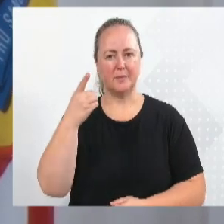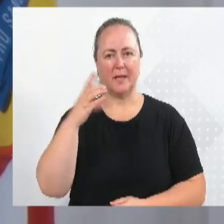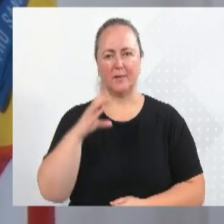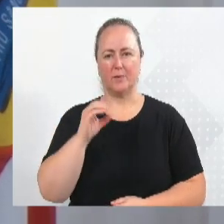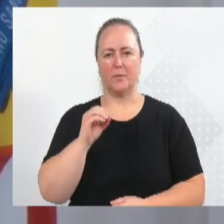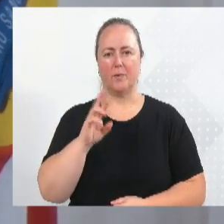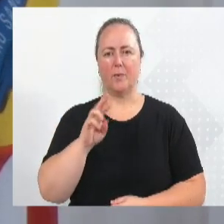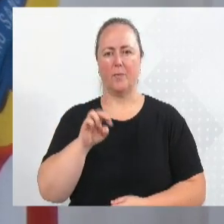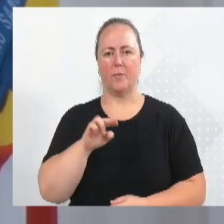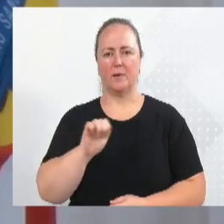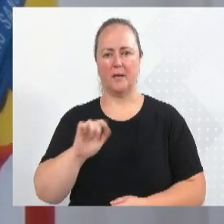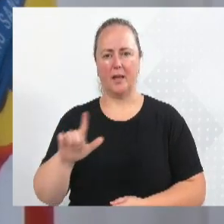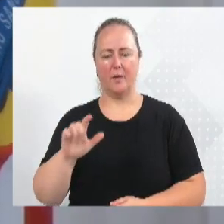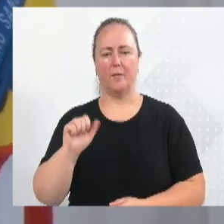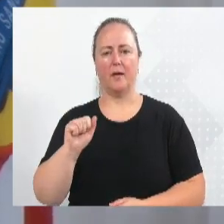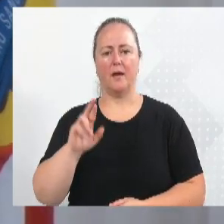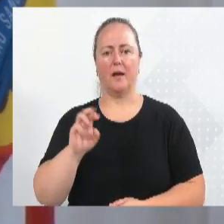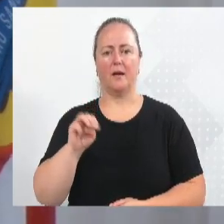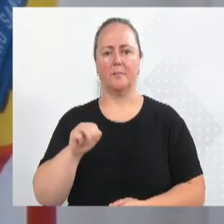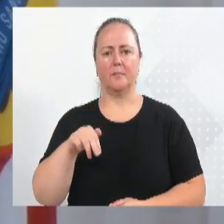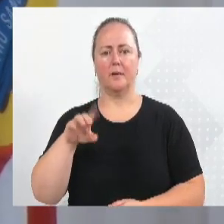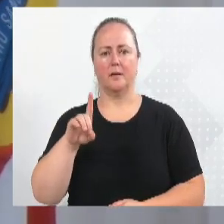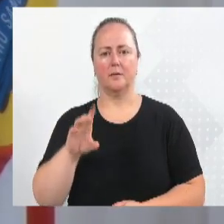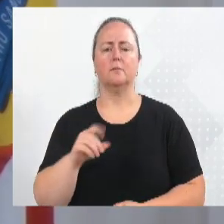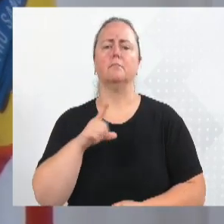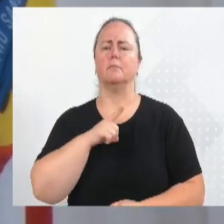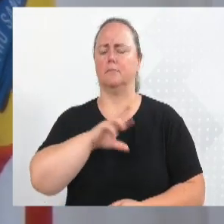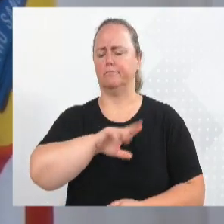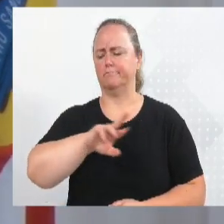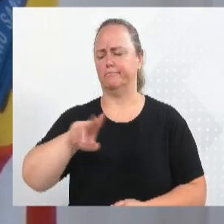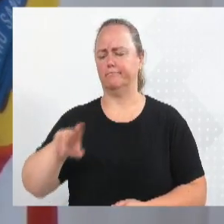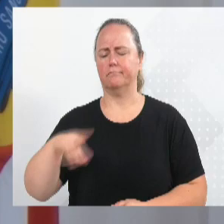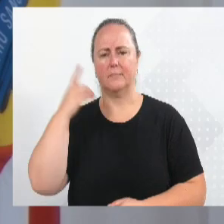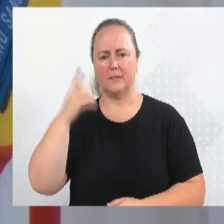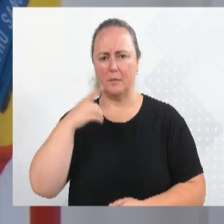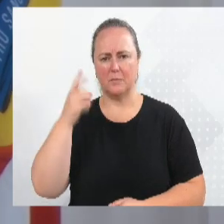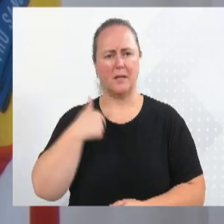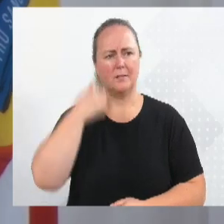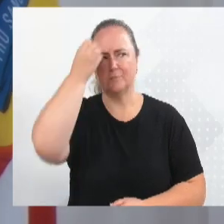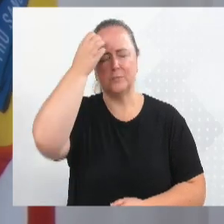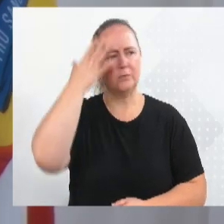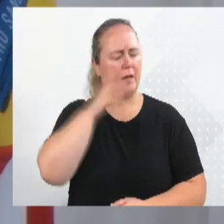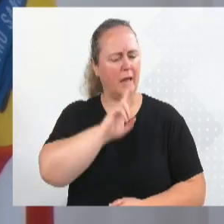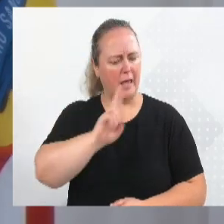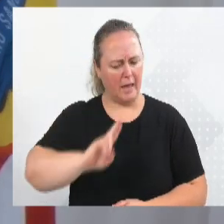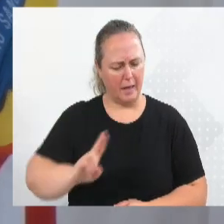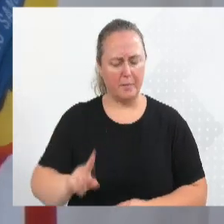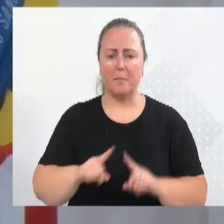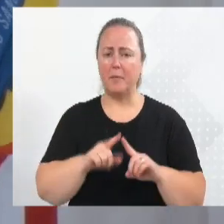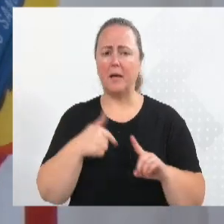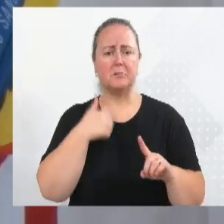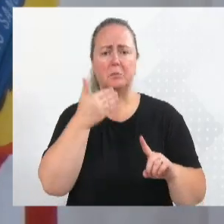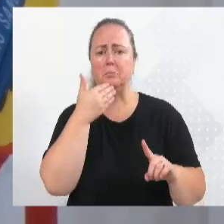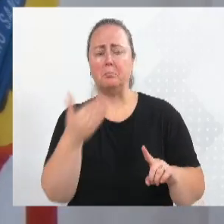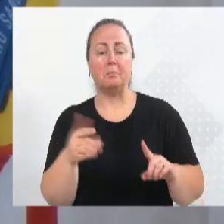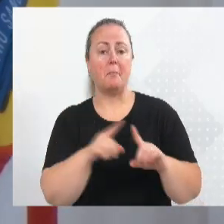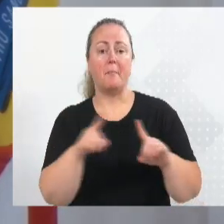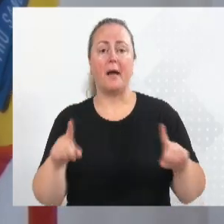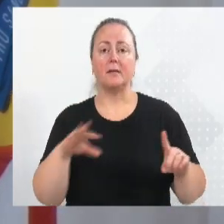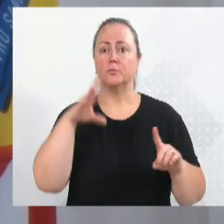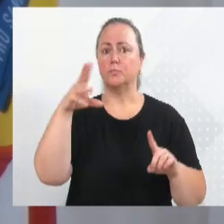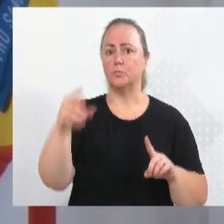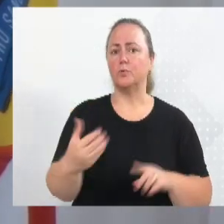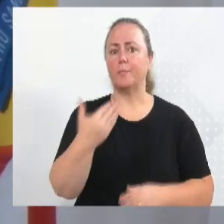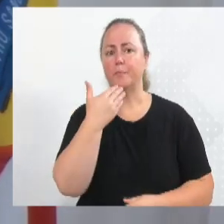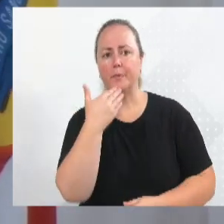tem outros deputados, que eu não vou citar, porque eu não me recordo, e que eu também acabei não pedindo, mas os demais parlamentares